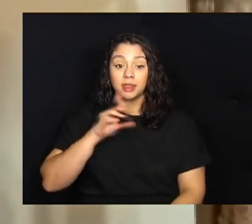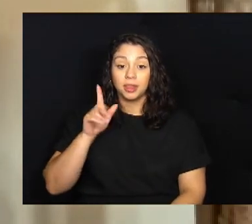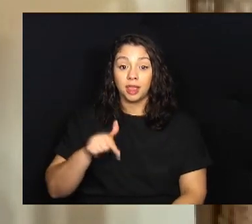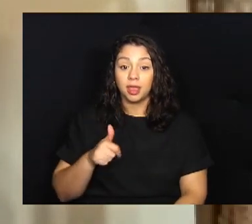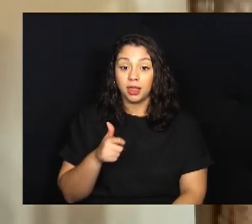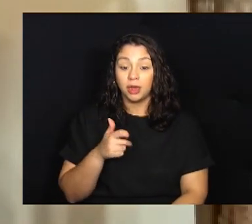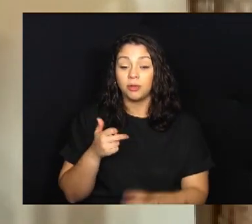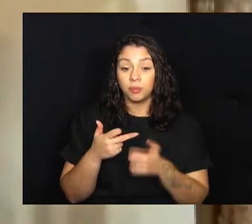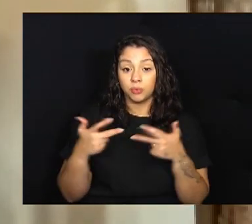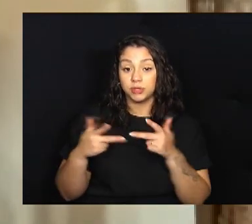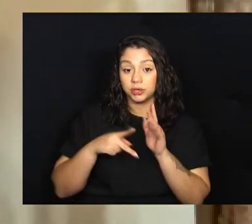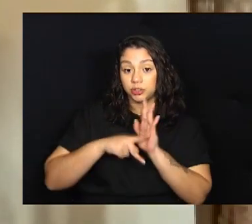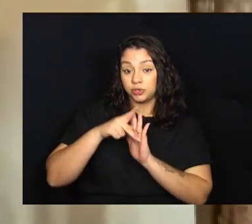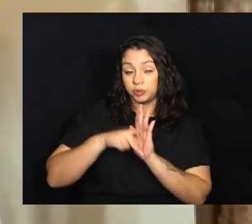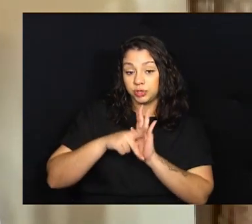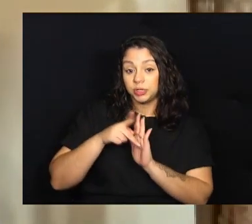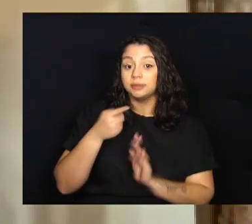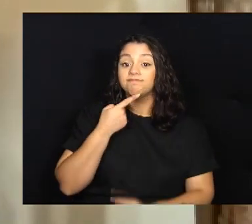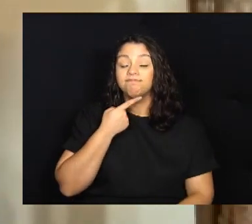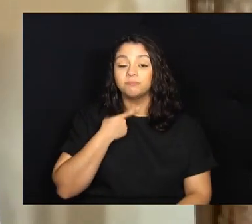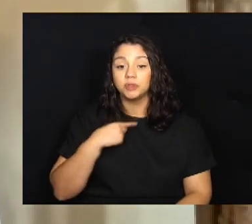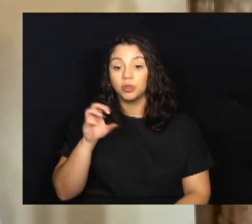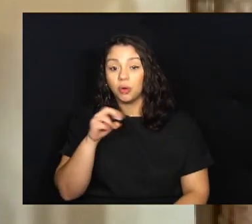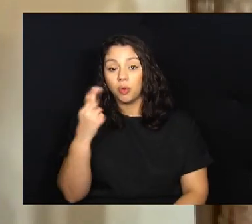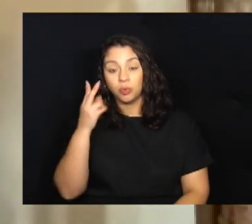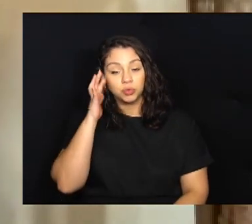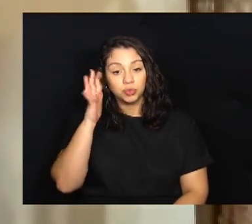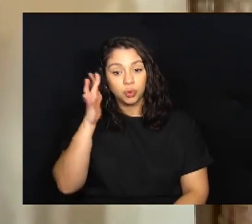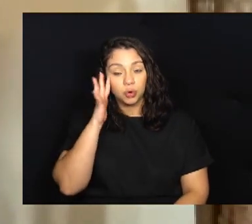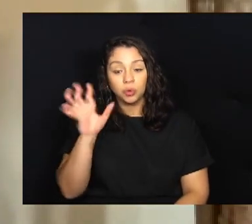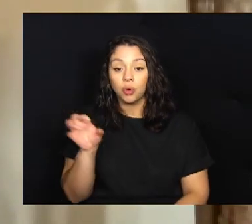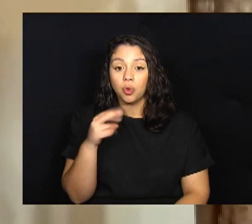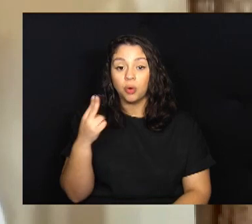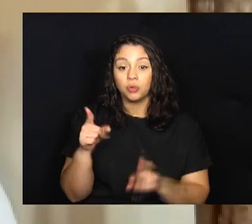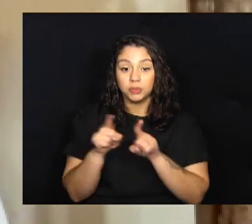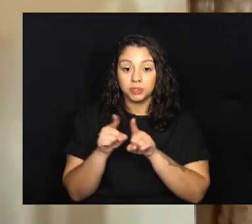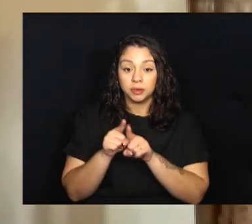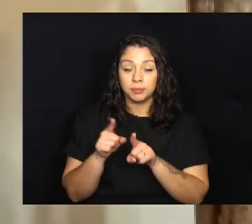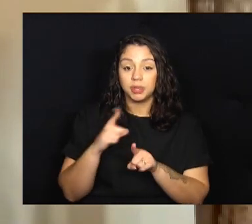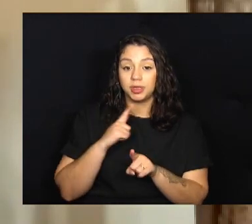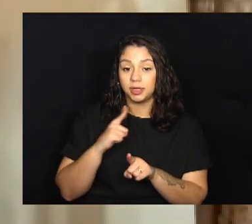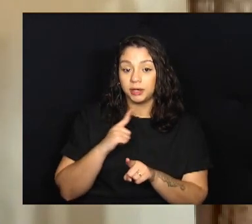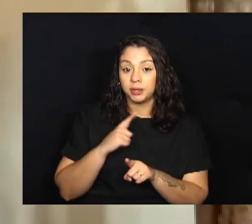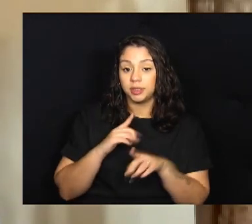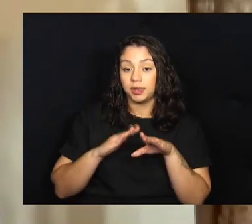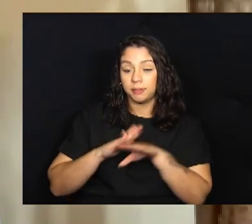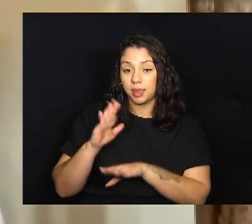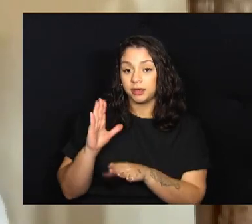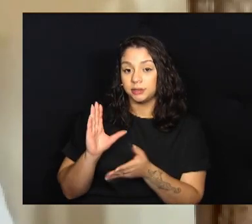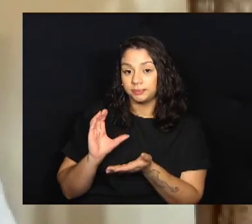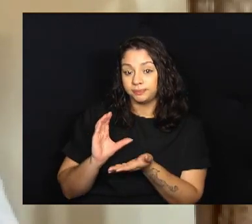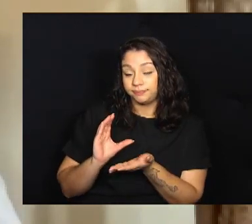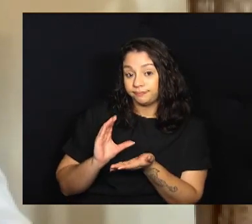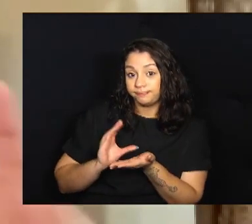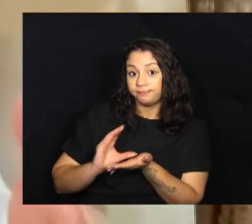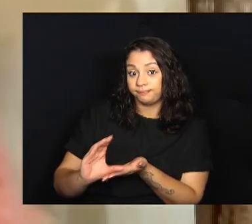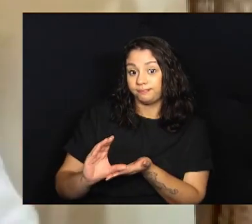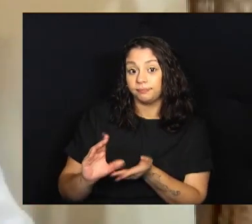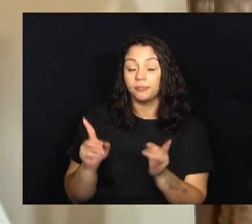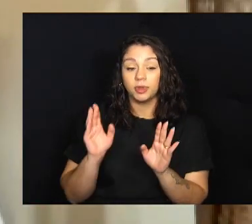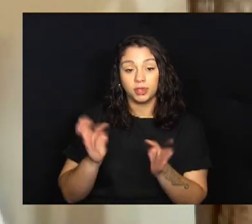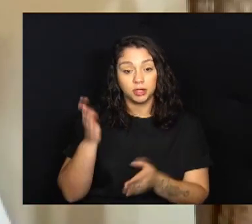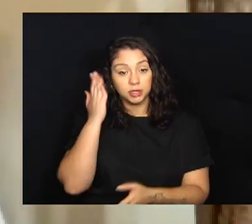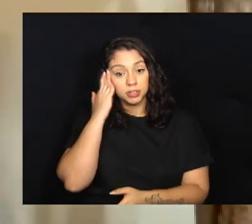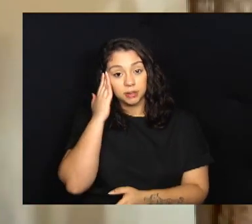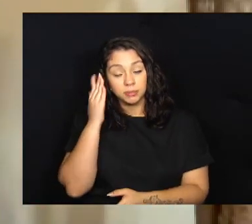algum projeto, algum desejo, algum sonho, ou então aumente a sua camada de investimento. Sabemos aí que temos uma